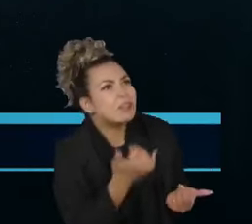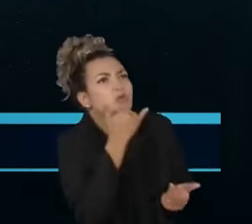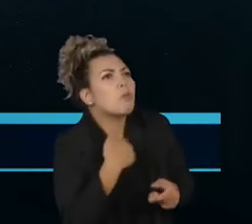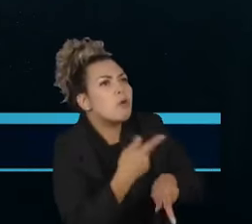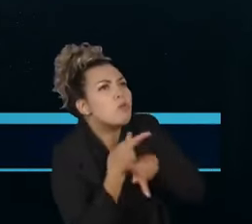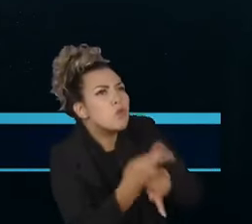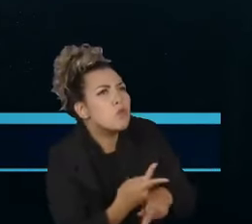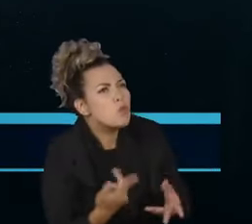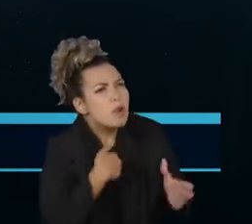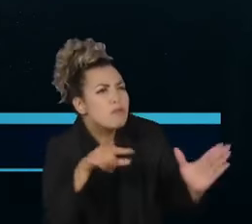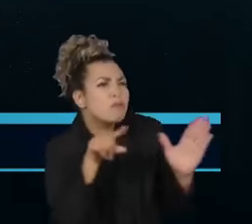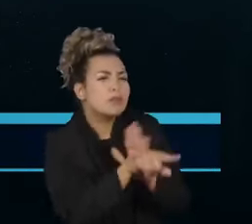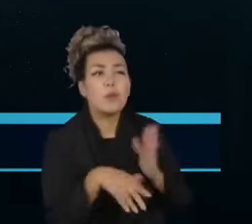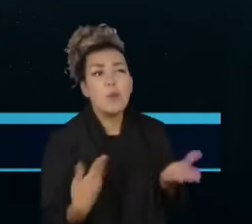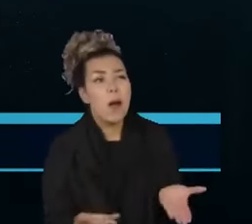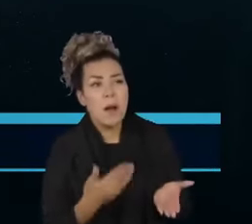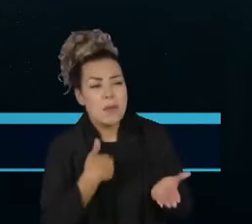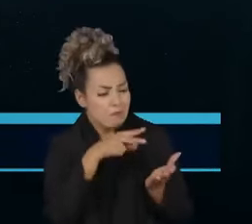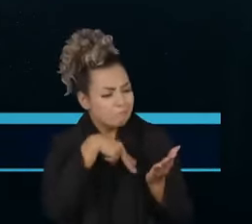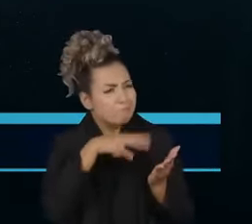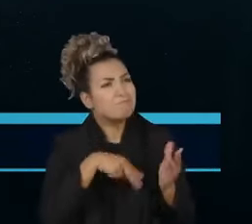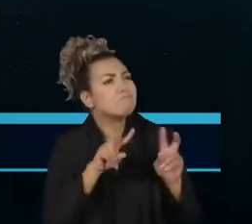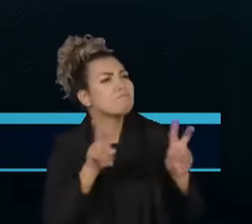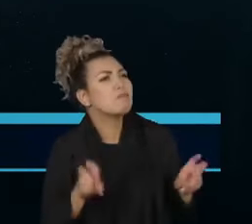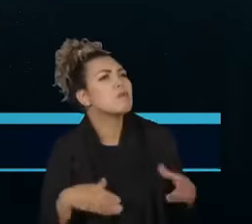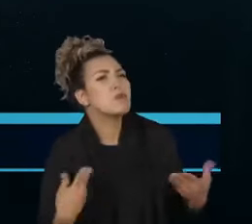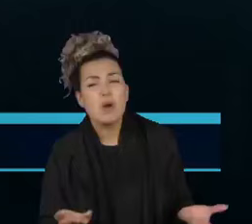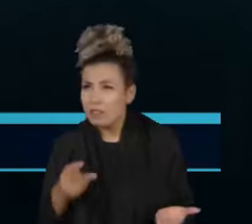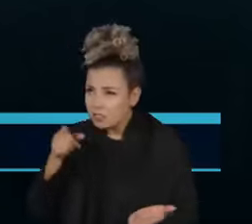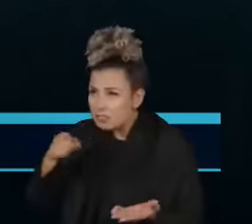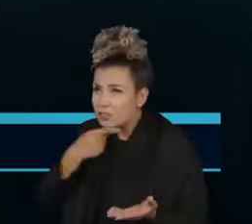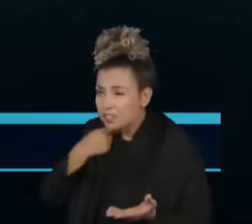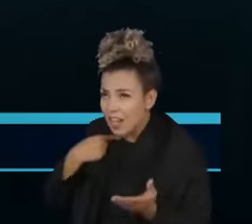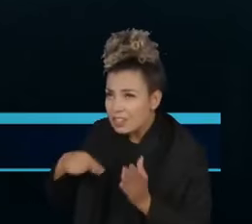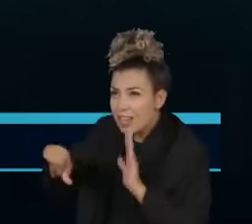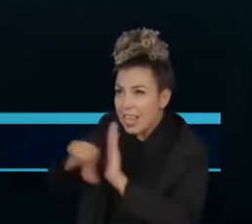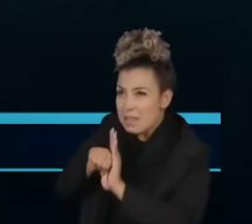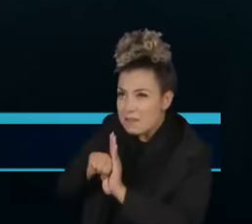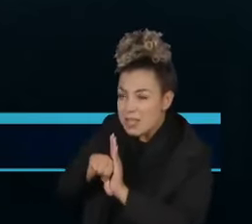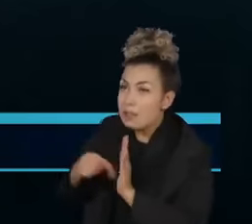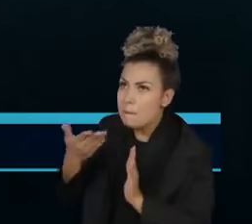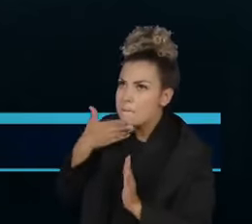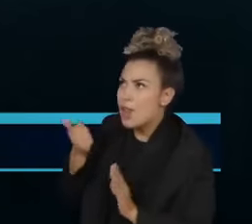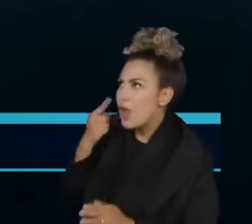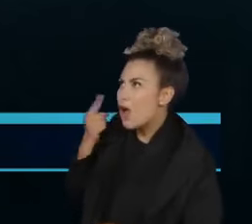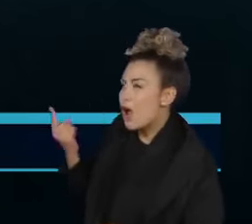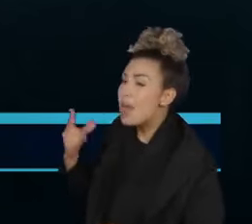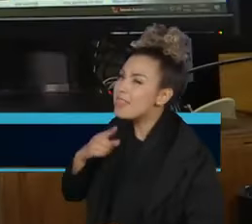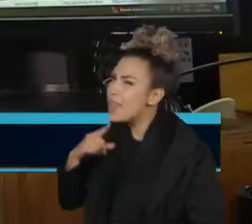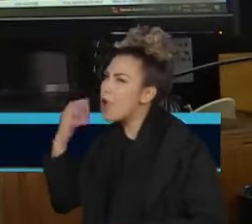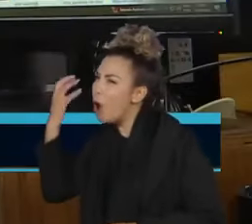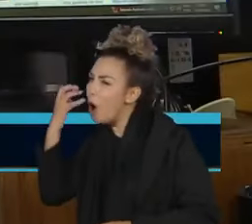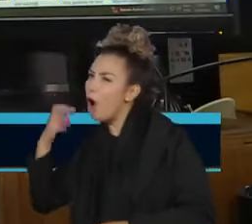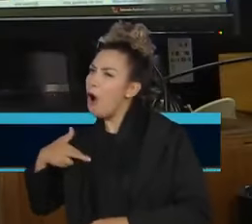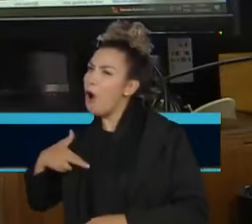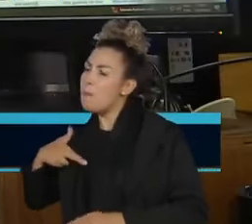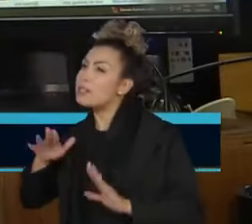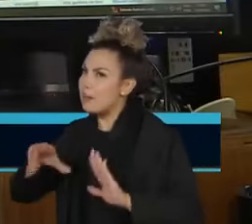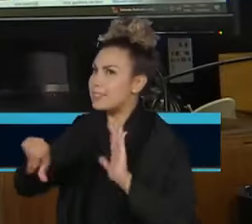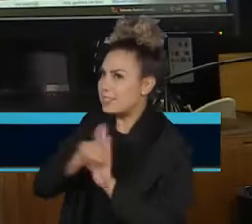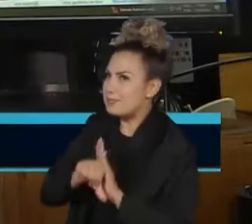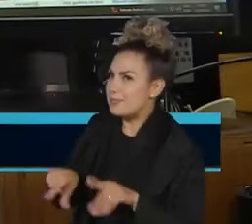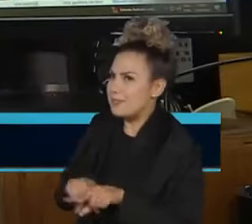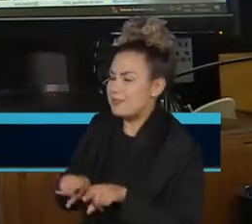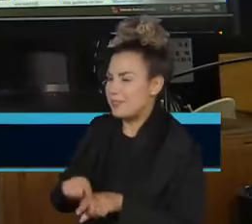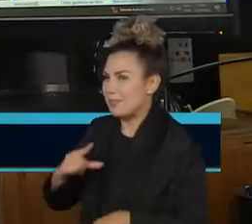queria te perguntar uma dica de livro. Se é um livro de crime que tu quer, então, ó, lê esse aqui. Tem um pouquinho de romance, mas o resto é só crime. A influência do